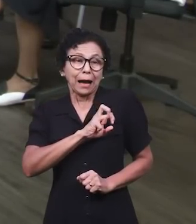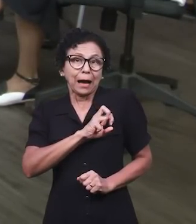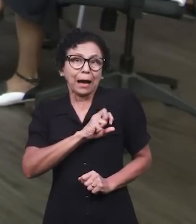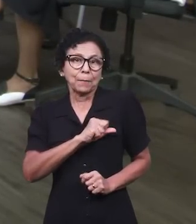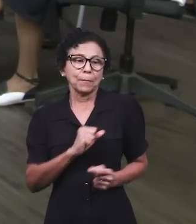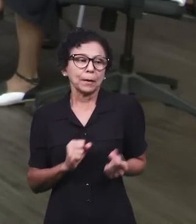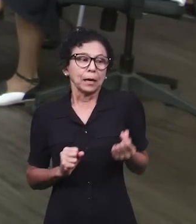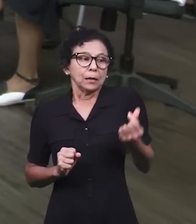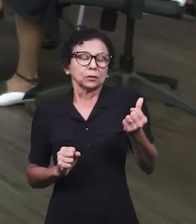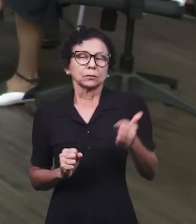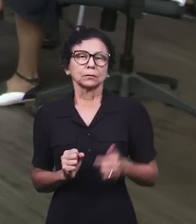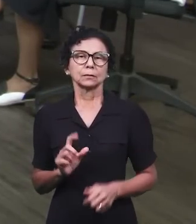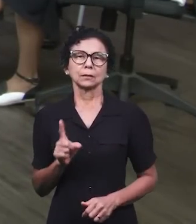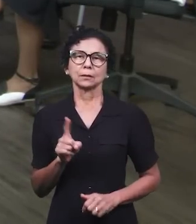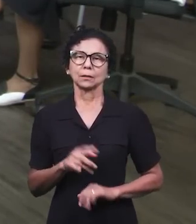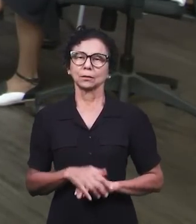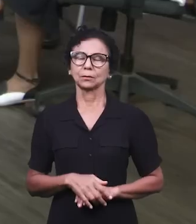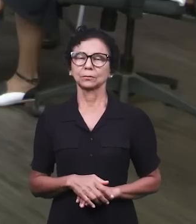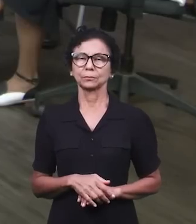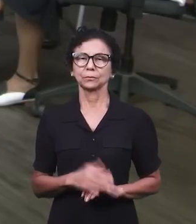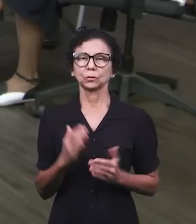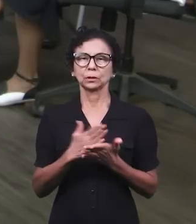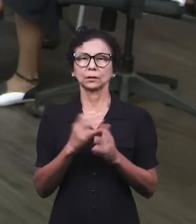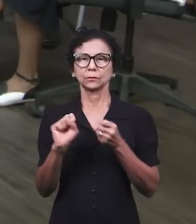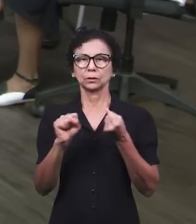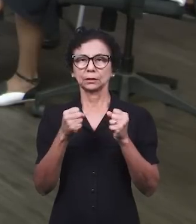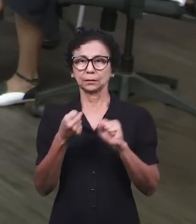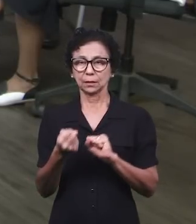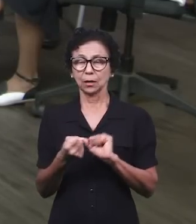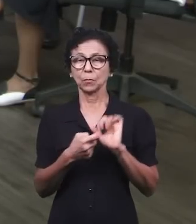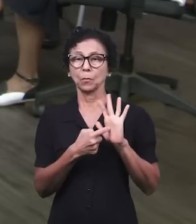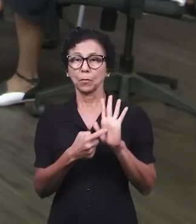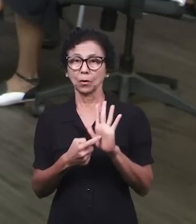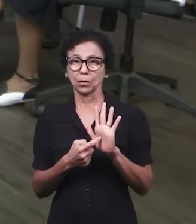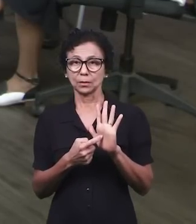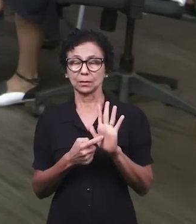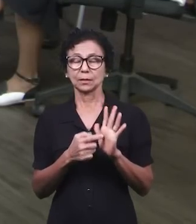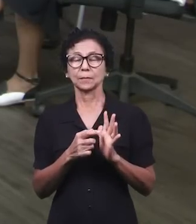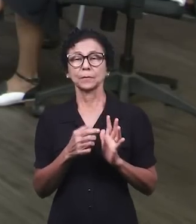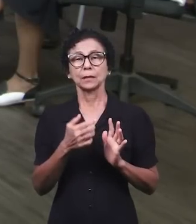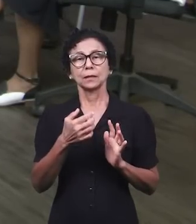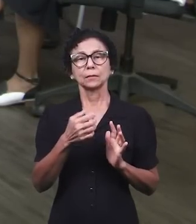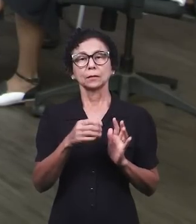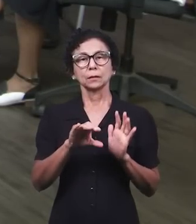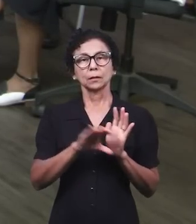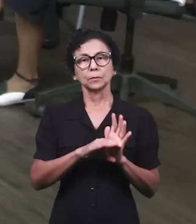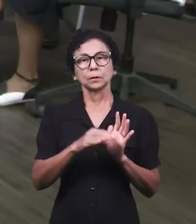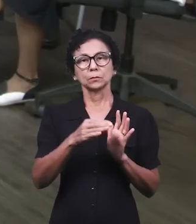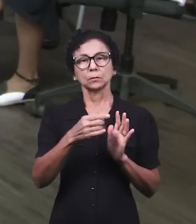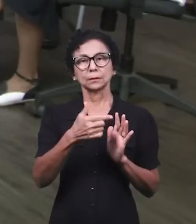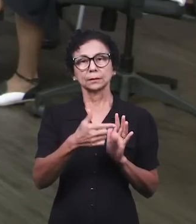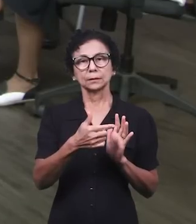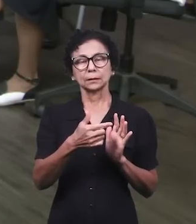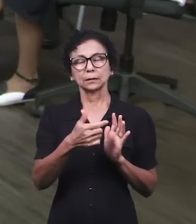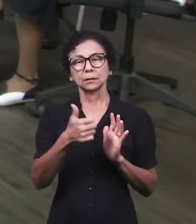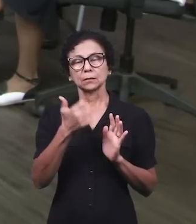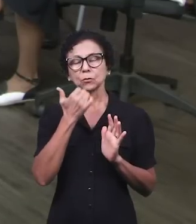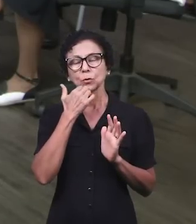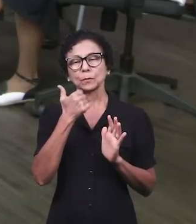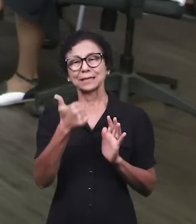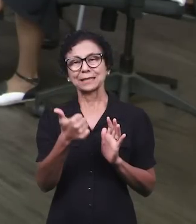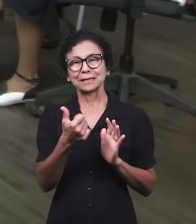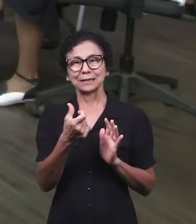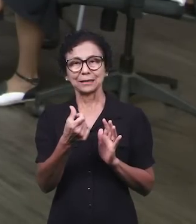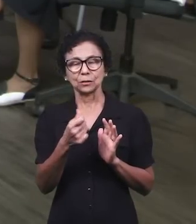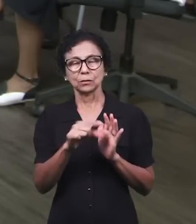o Salmo 62, no verso 10, se as vossas riquezas aumentam,